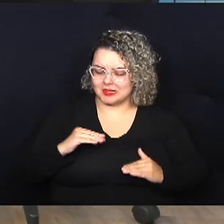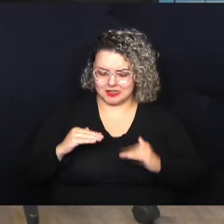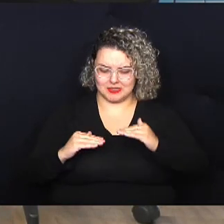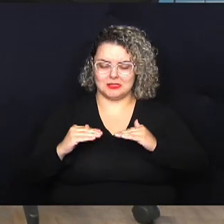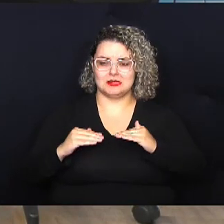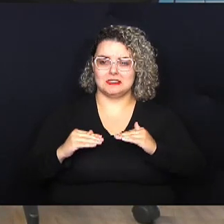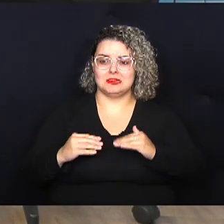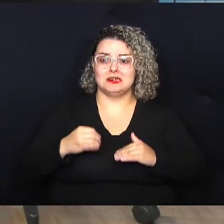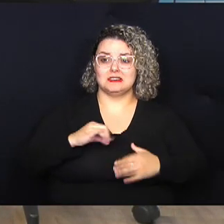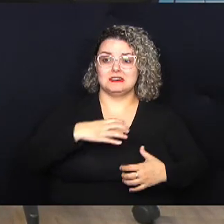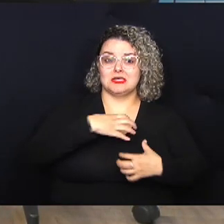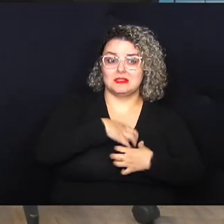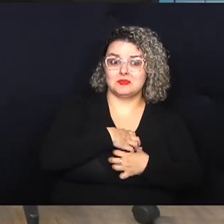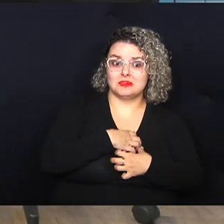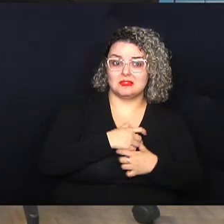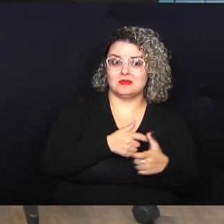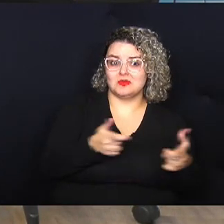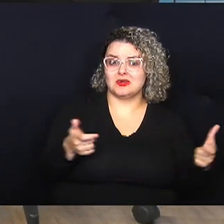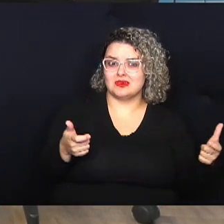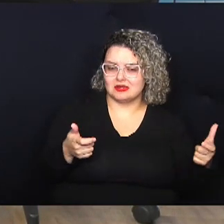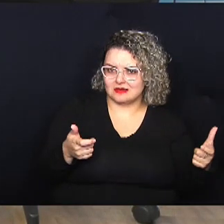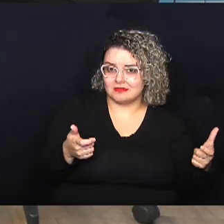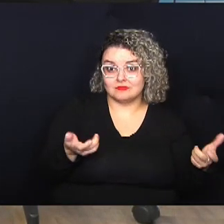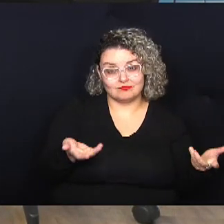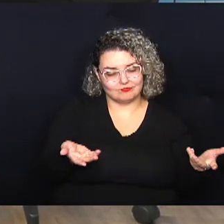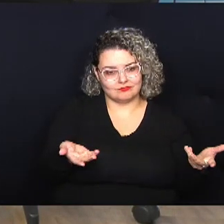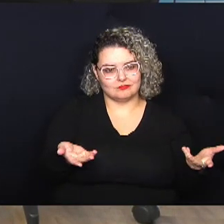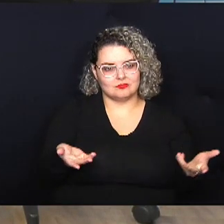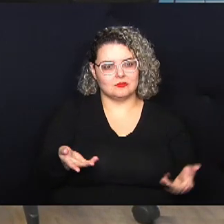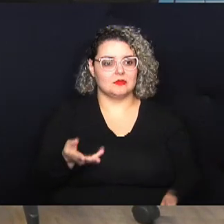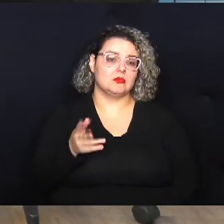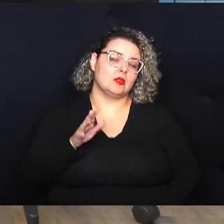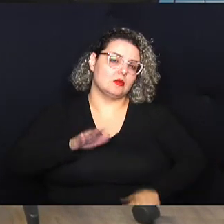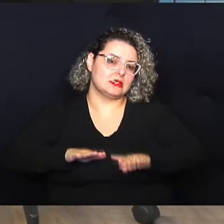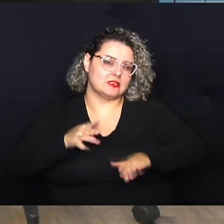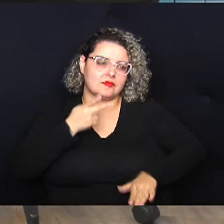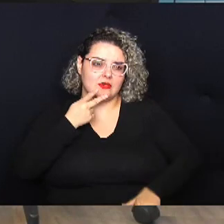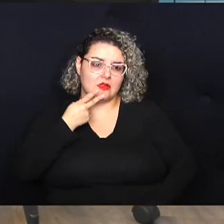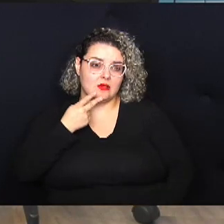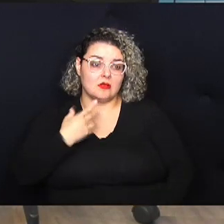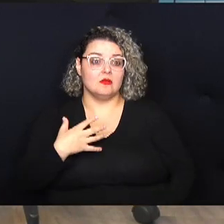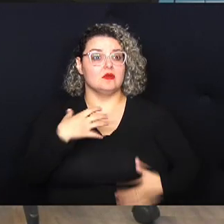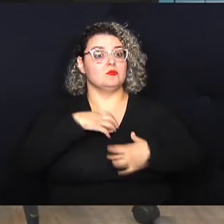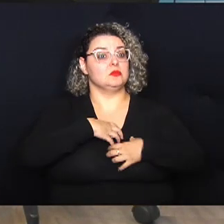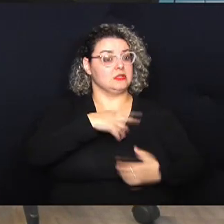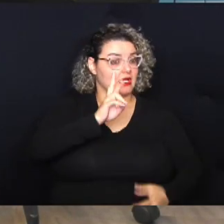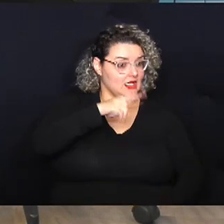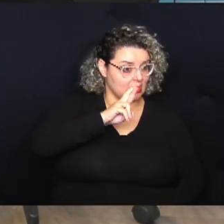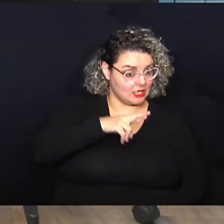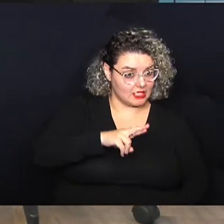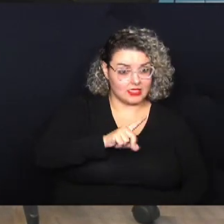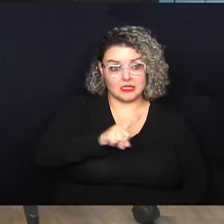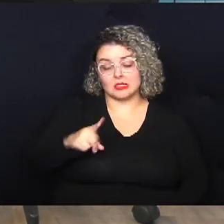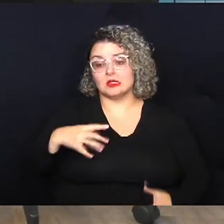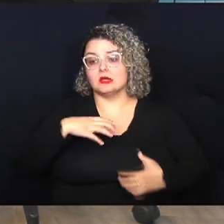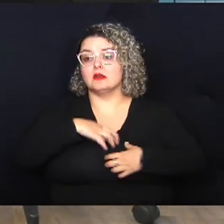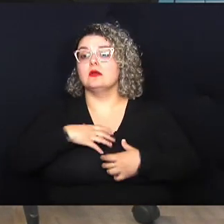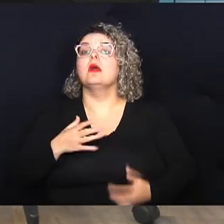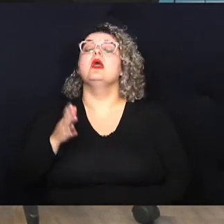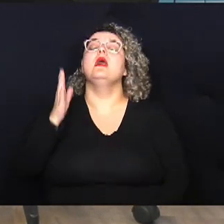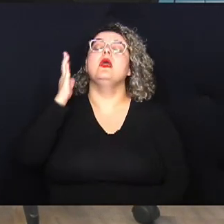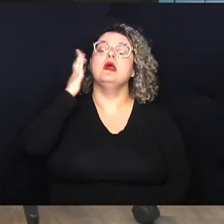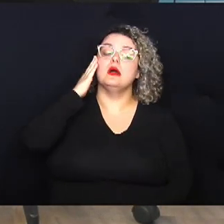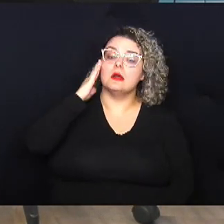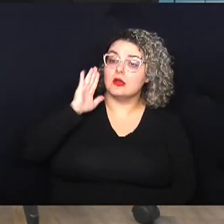parte? Então às vezes falamos assim, vamos agir pela razão e não pela emoção. Exatamente. Quando você fala isso,